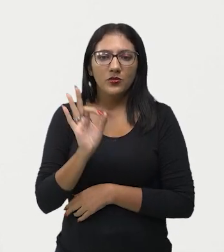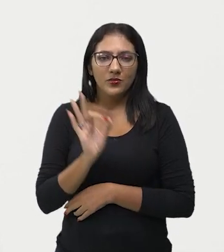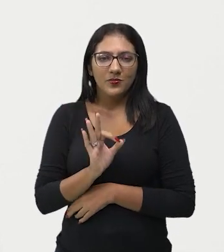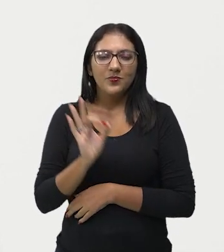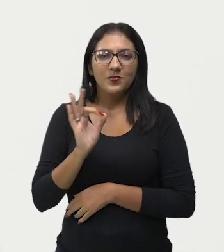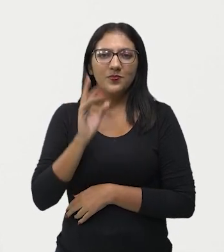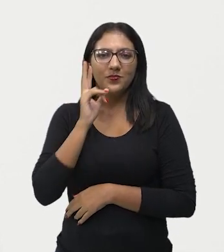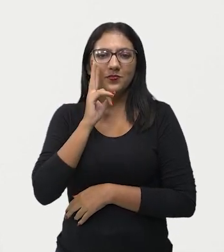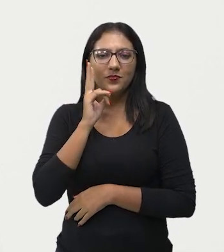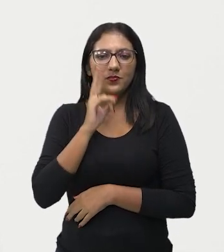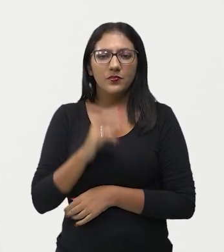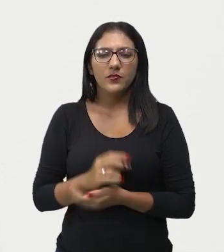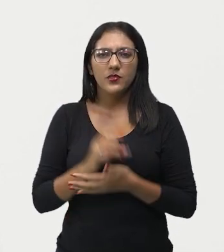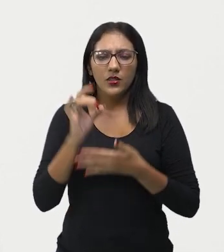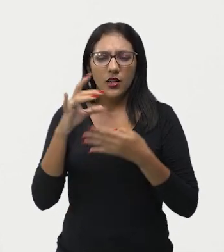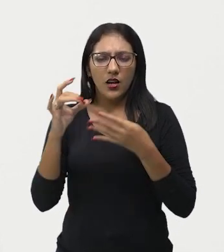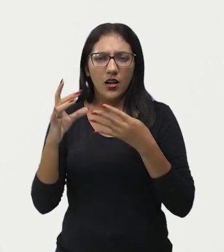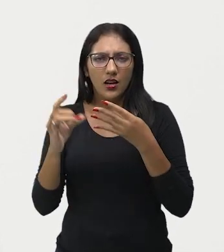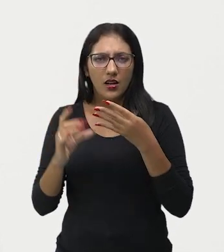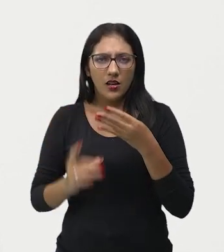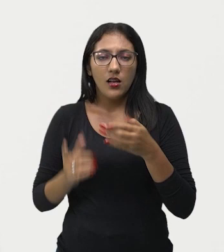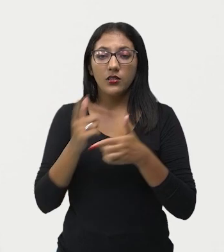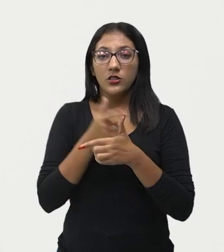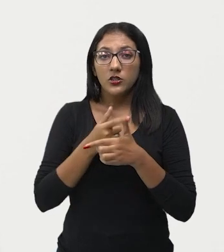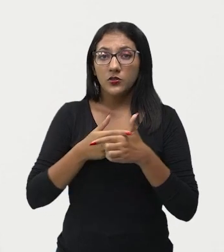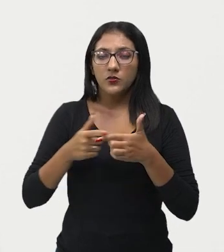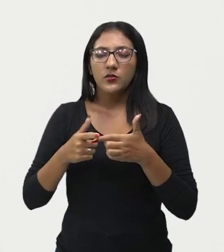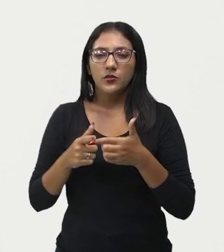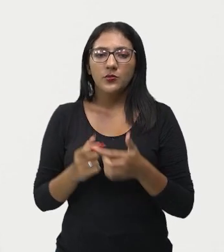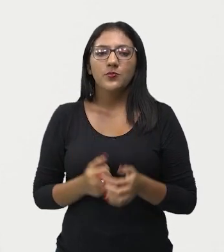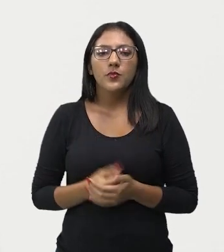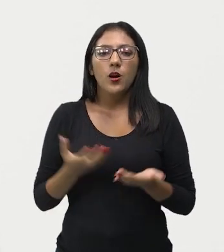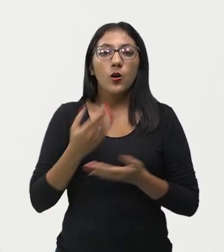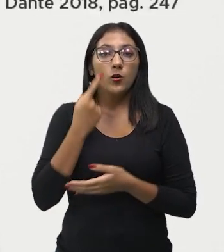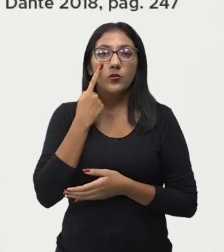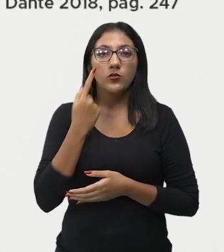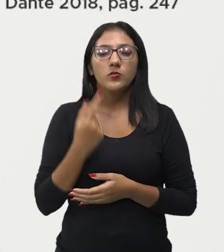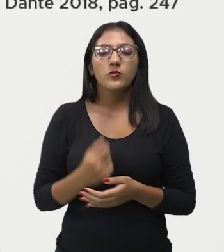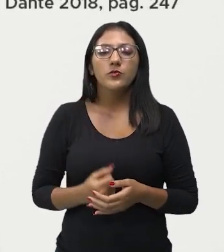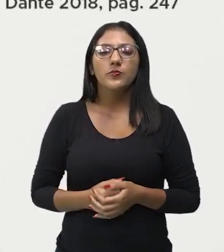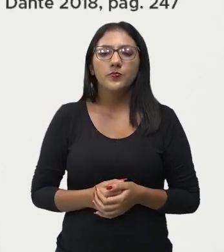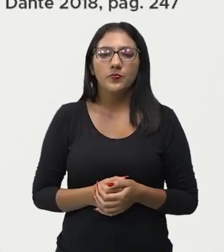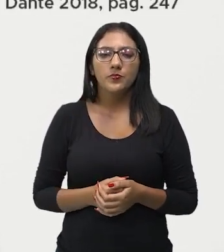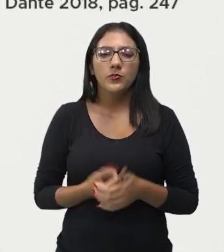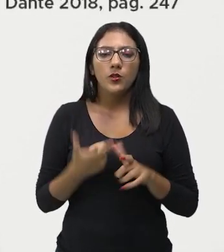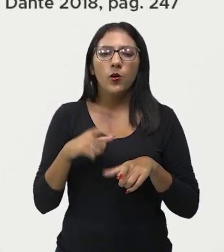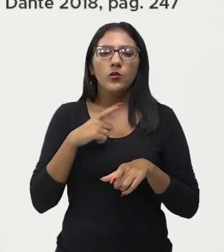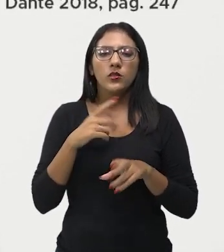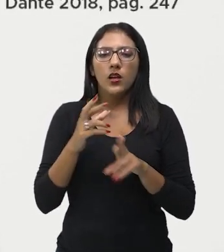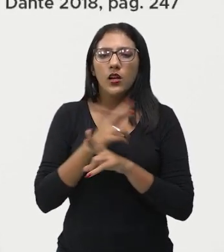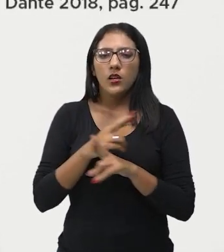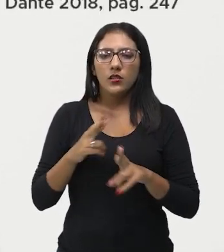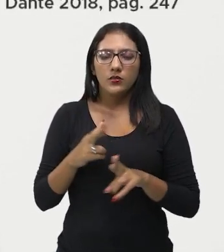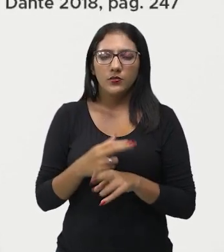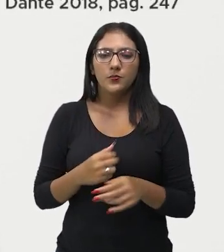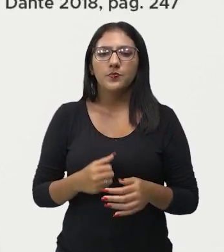é a observação de cada variável dividido pelo total. Vem aqui comigo, para a gente saber de onde que veio o